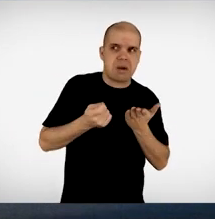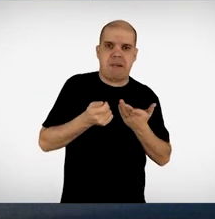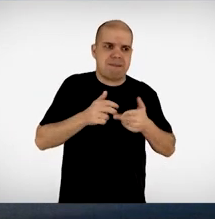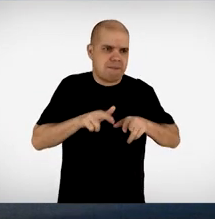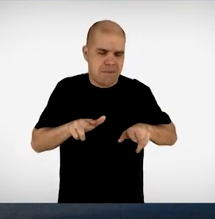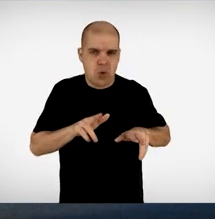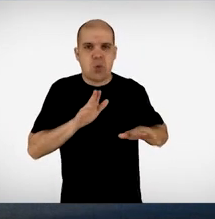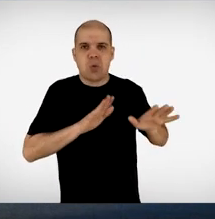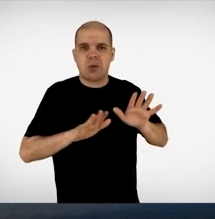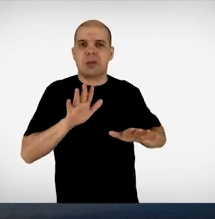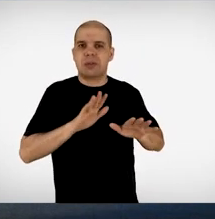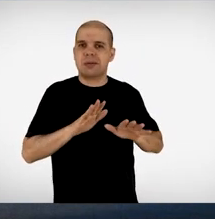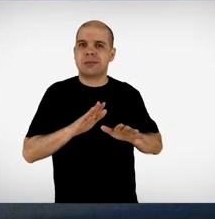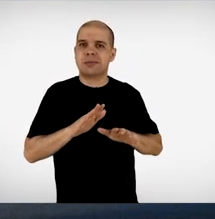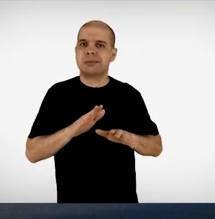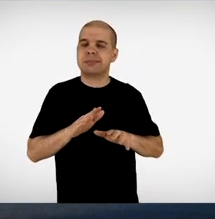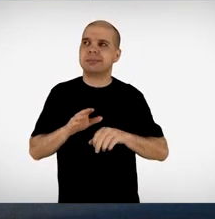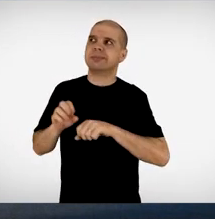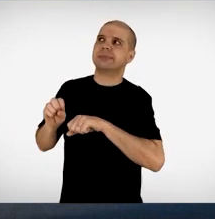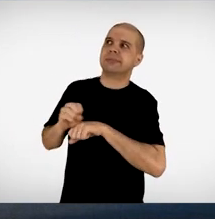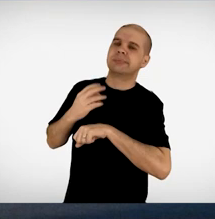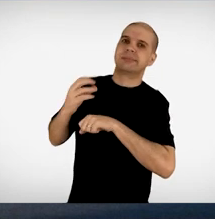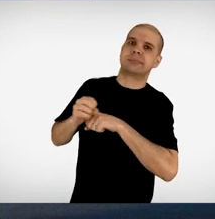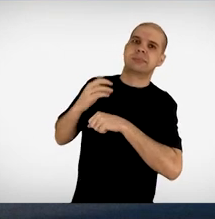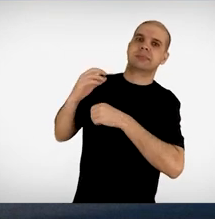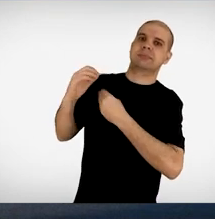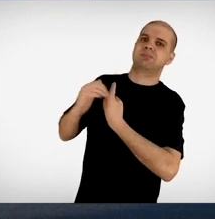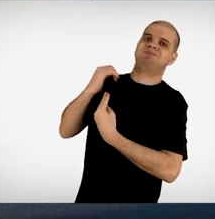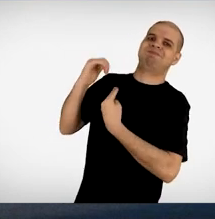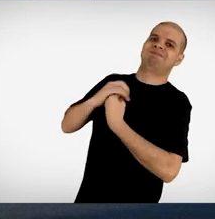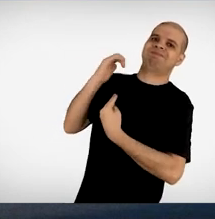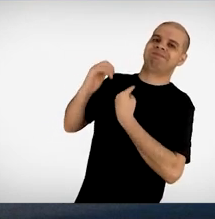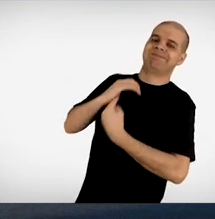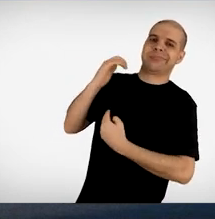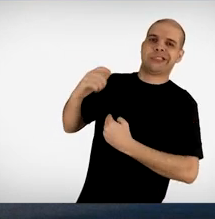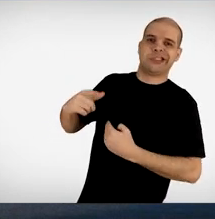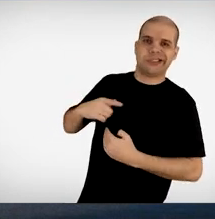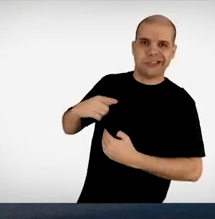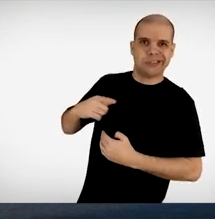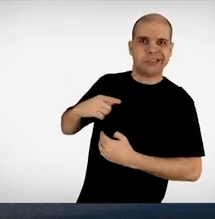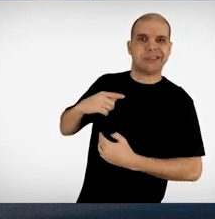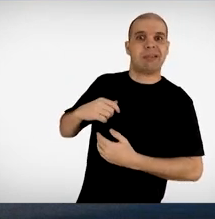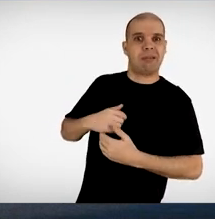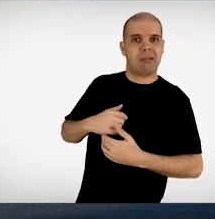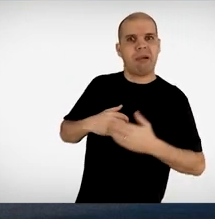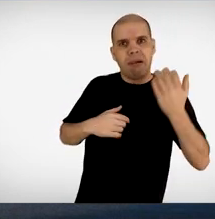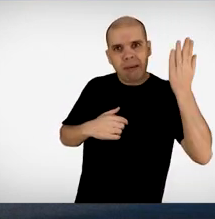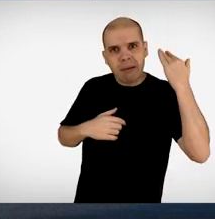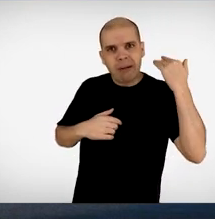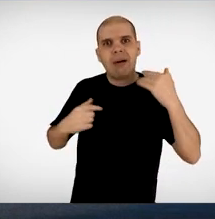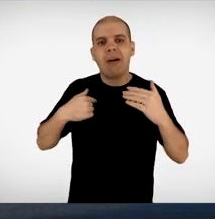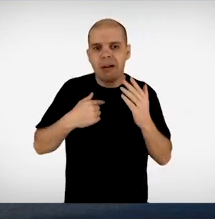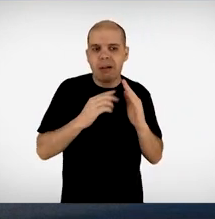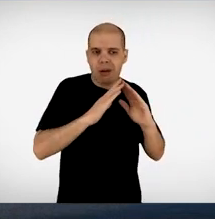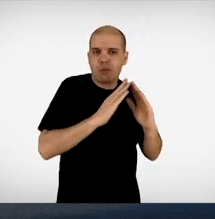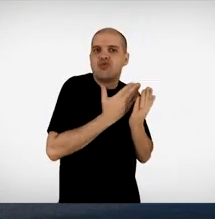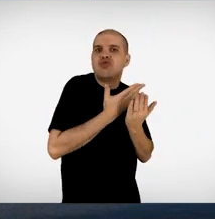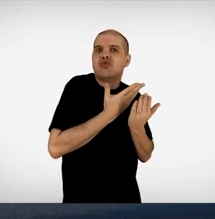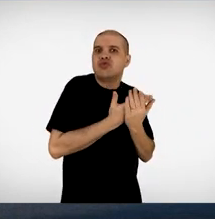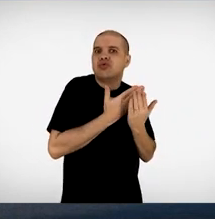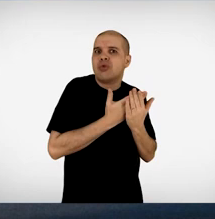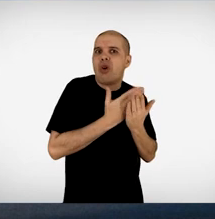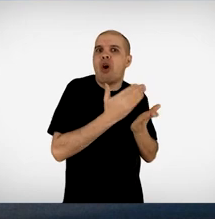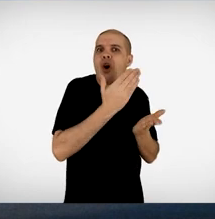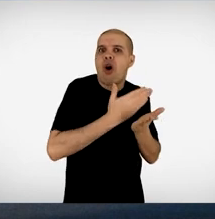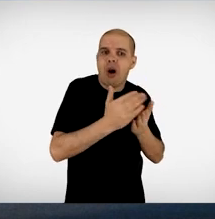tóxico ou não trabalha. Então, eu lembro que eu estudava período integral na escola, entrava